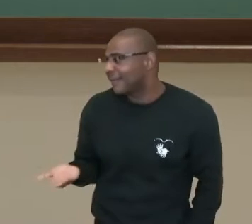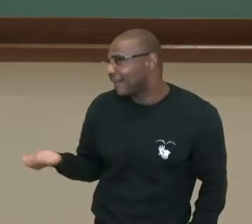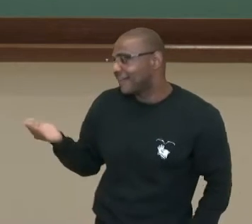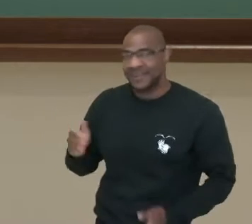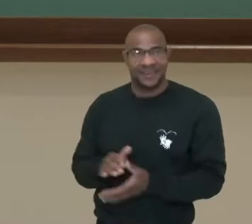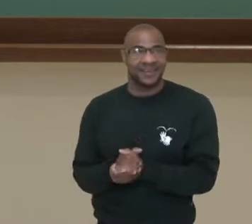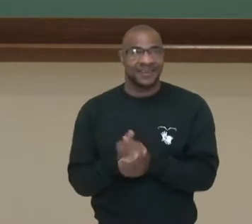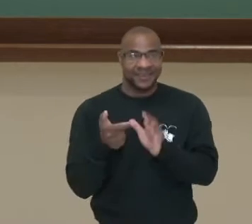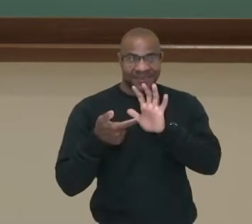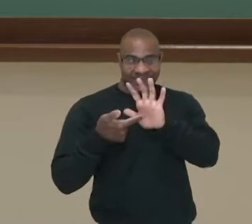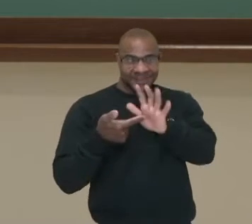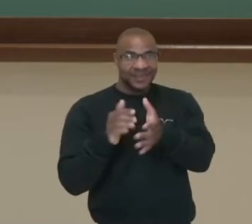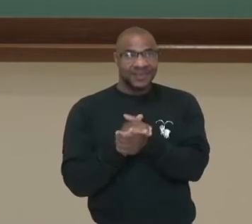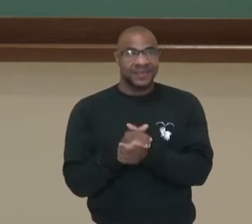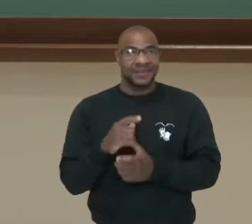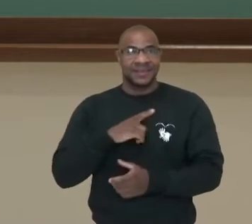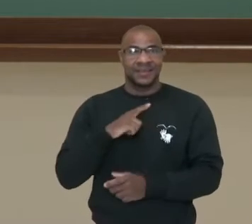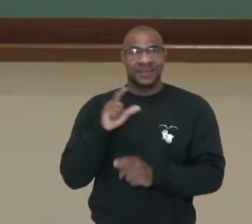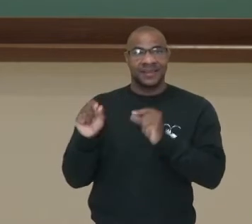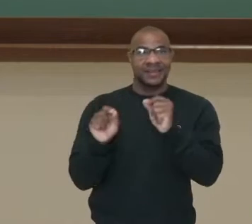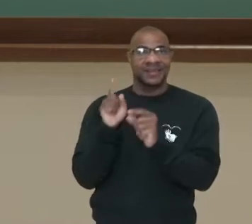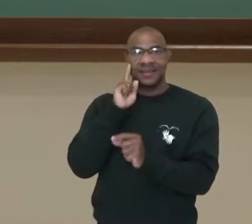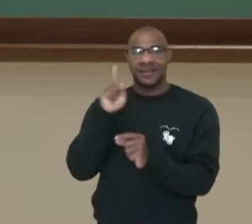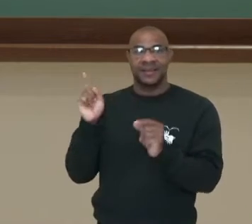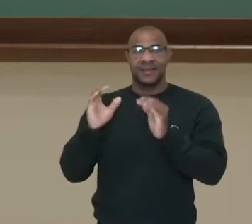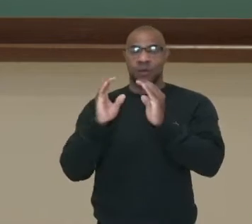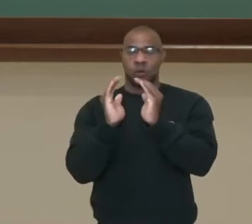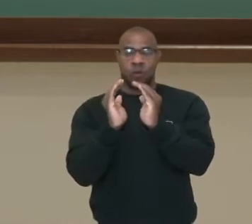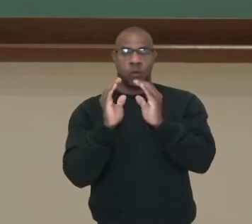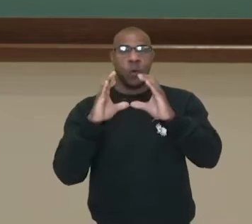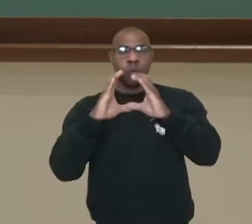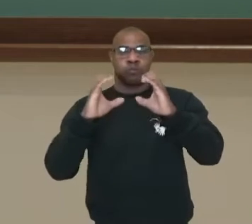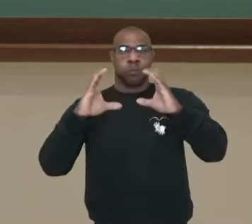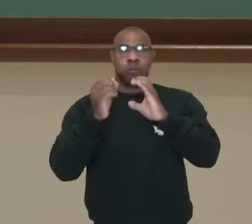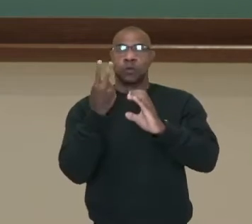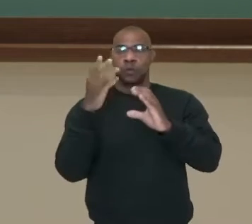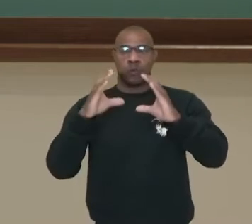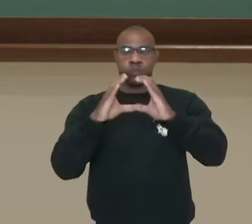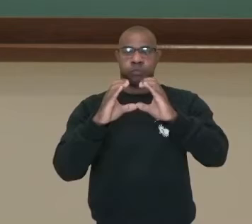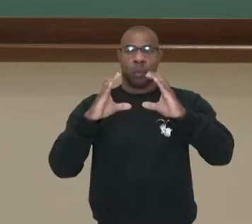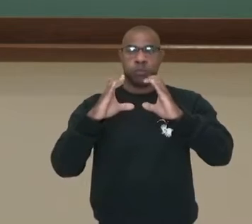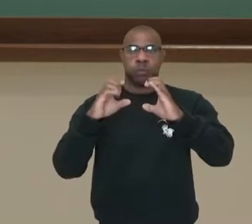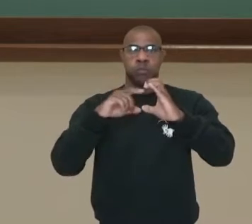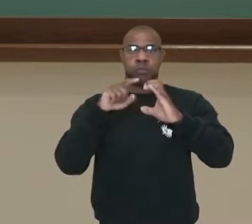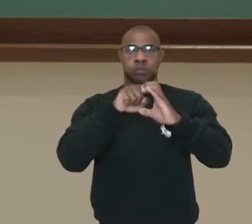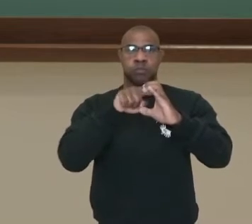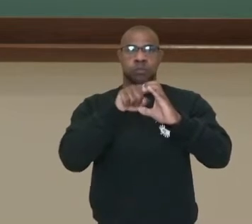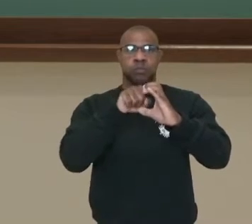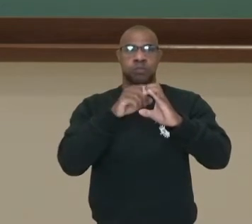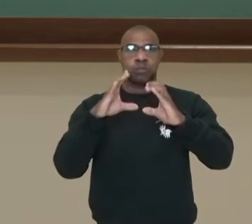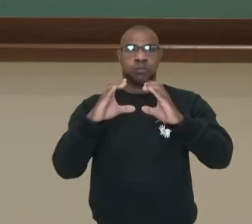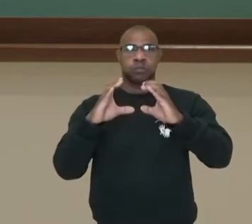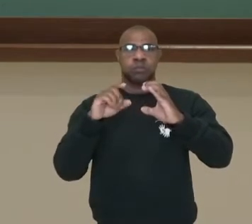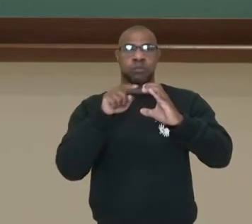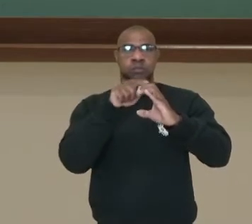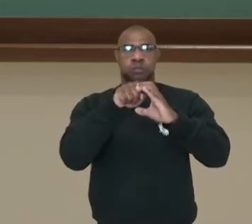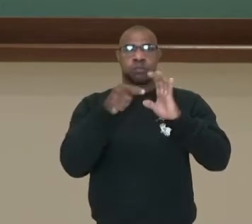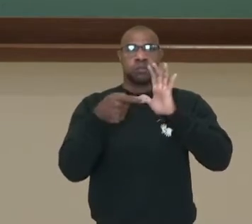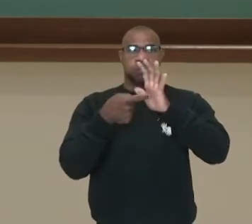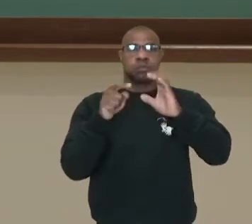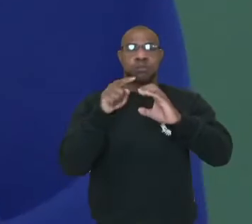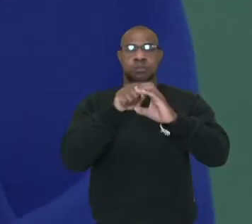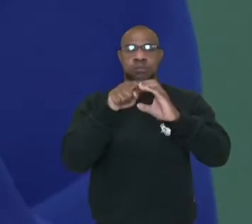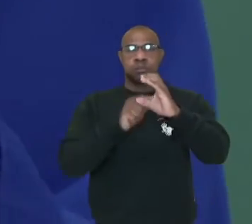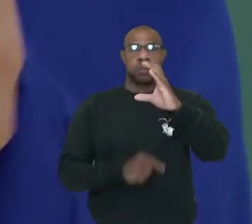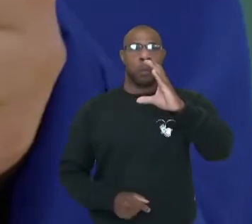um órgão que é em par, então nós temos 2 pulmões. Aqui tá mostrando um